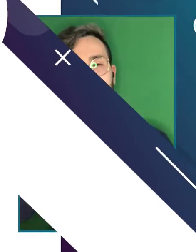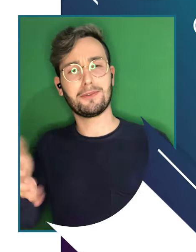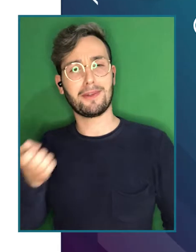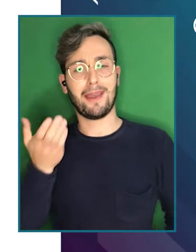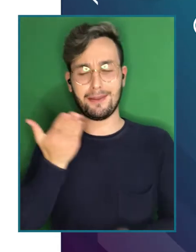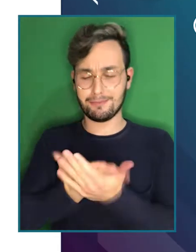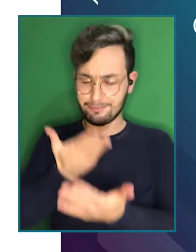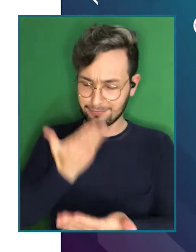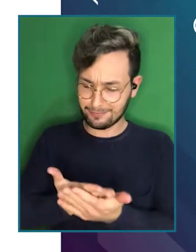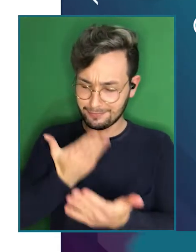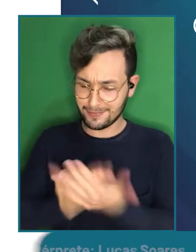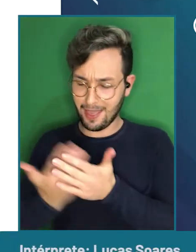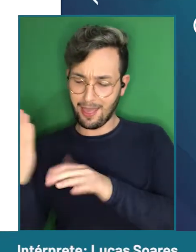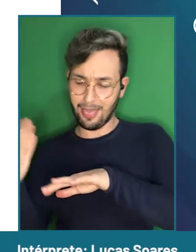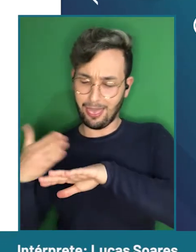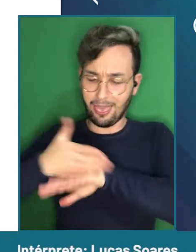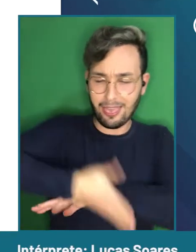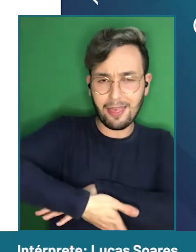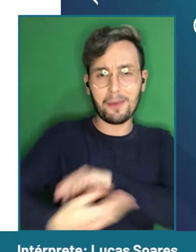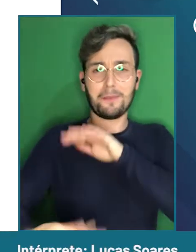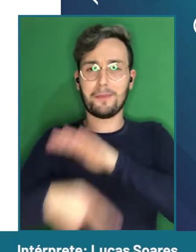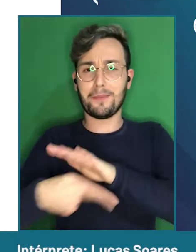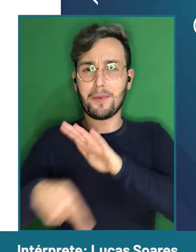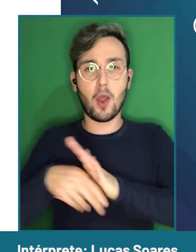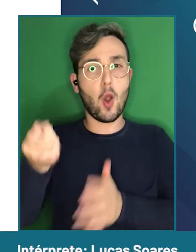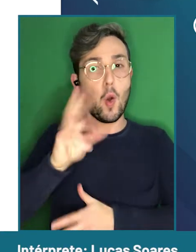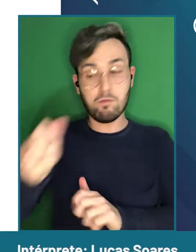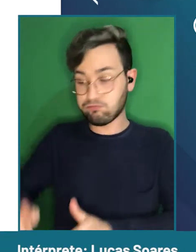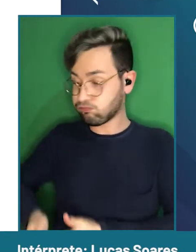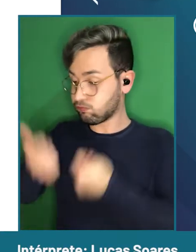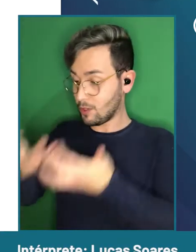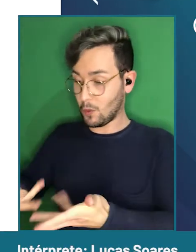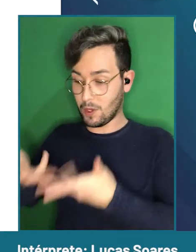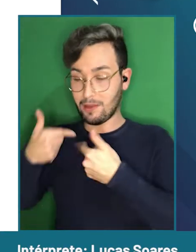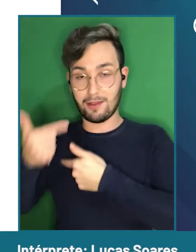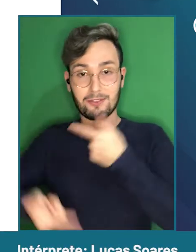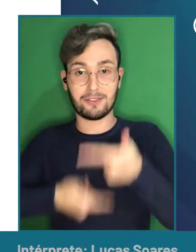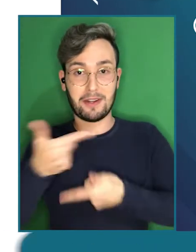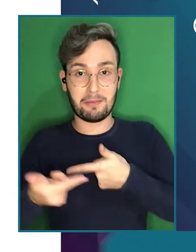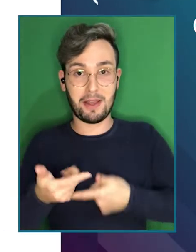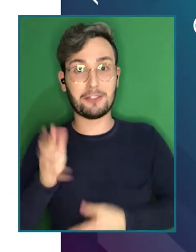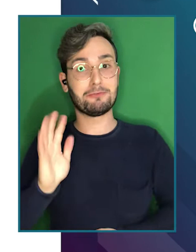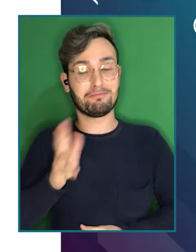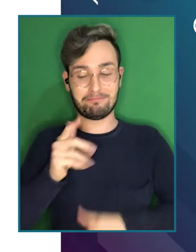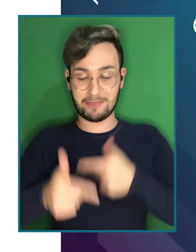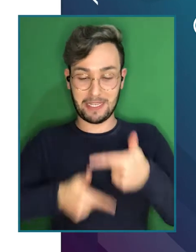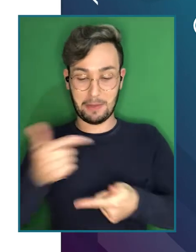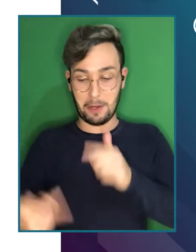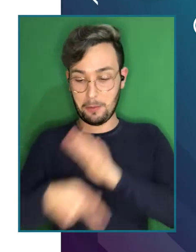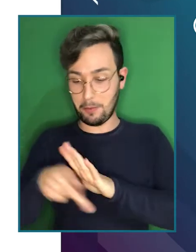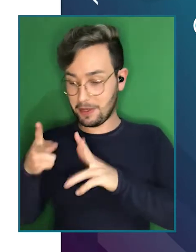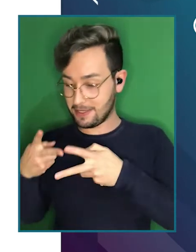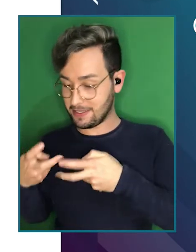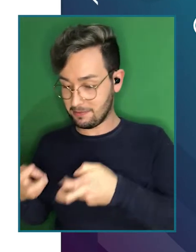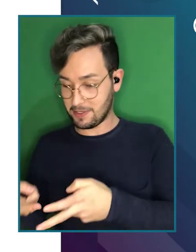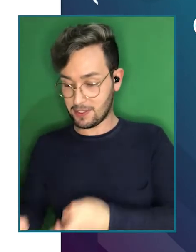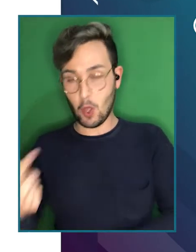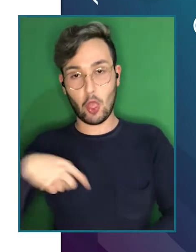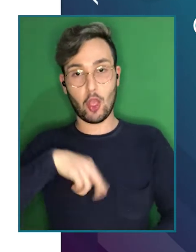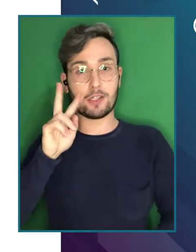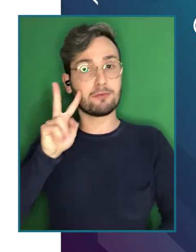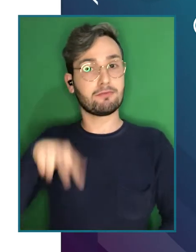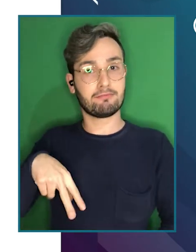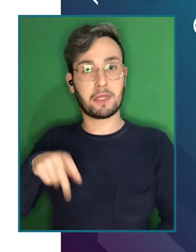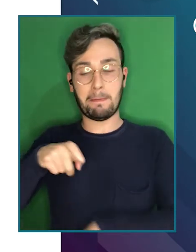Alô você, estudante que deseja ingressar ou se aprimorar no trabalho de inspeção da qualidade. Na atuação em inspeção, muitas vezes